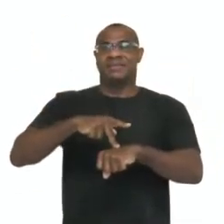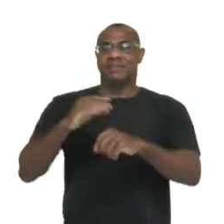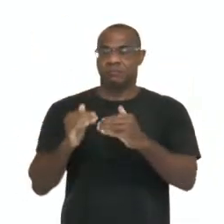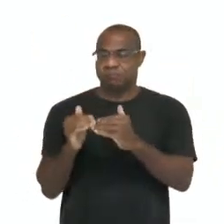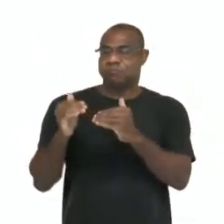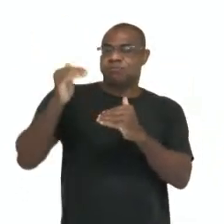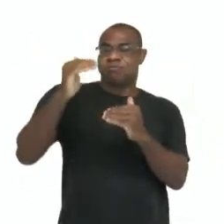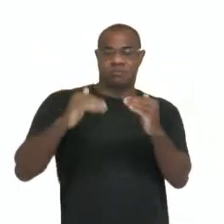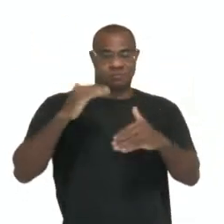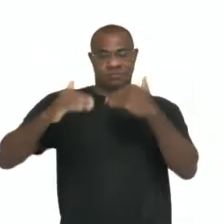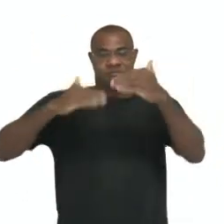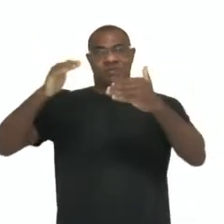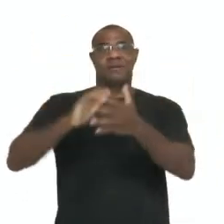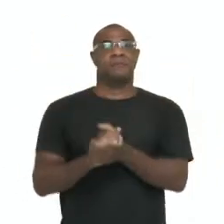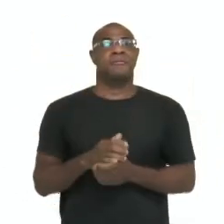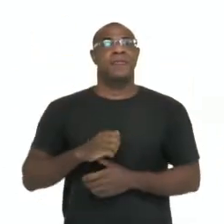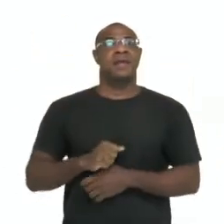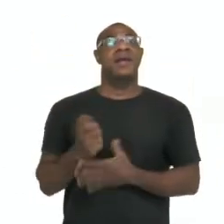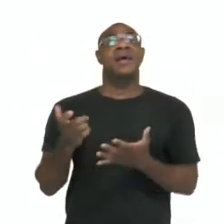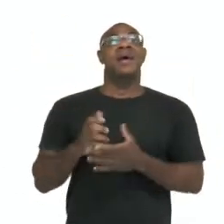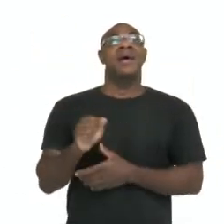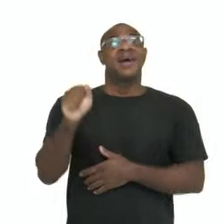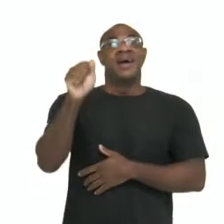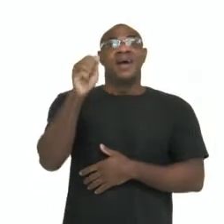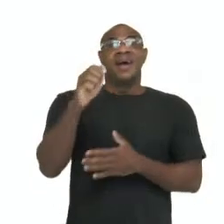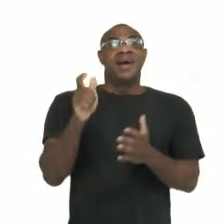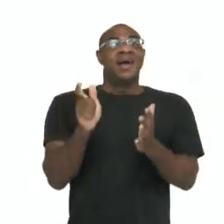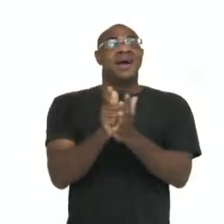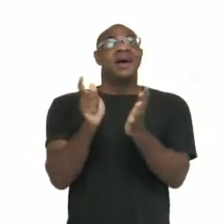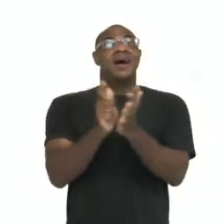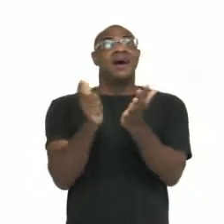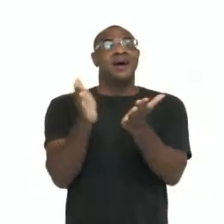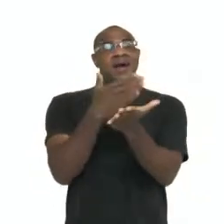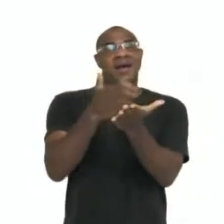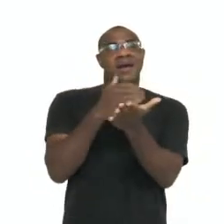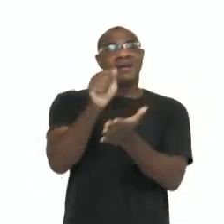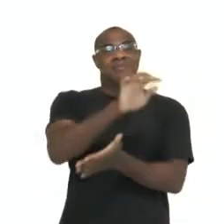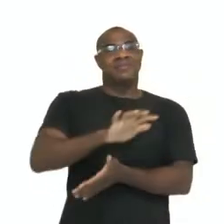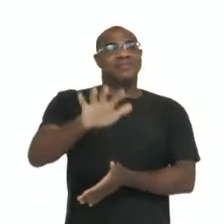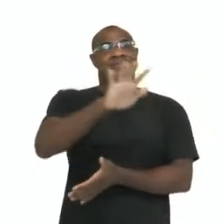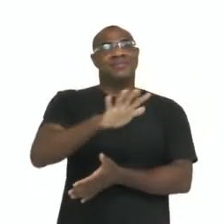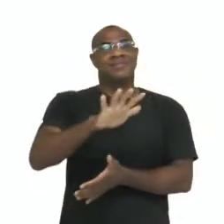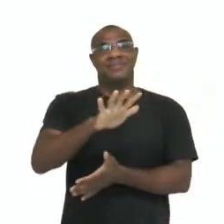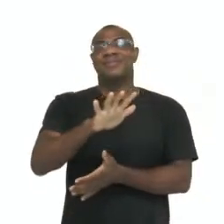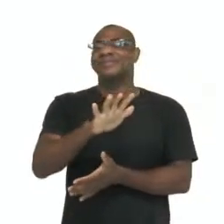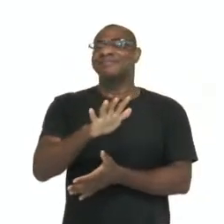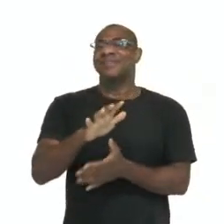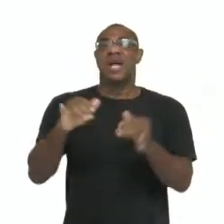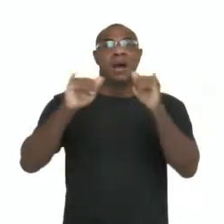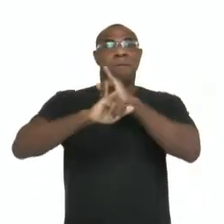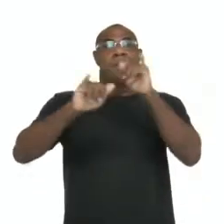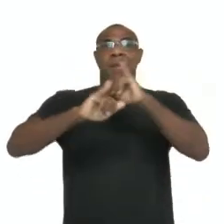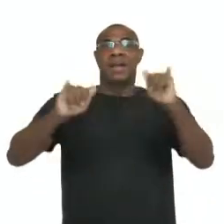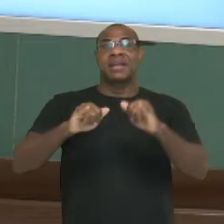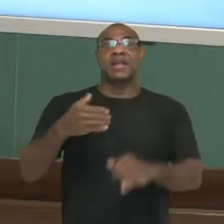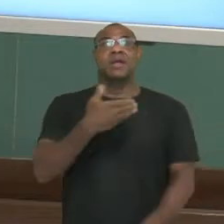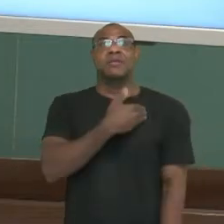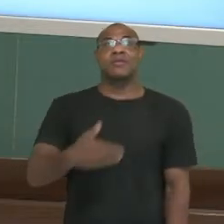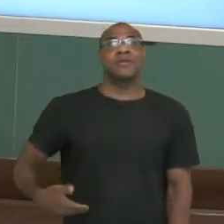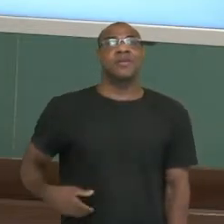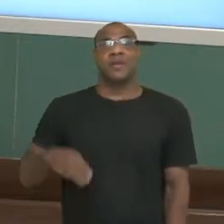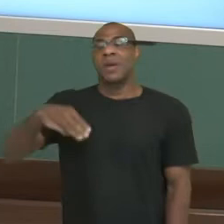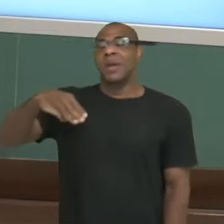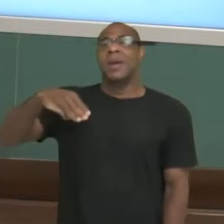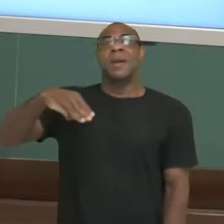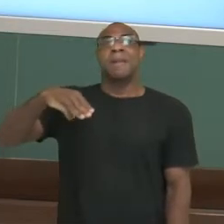frente. É a capa de um álbum de figurinhas de propaganda do governo Médici, feito na década de 1970. A